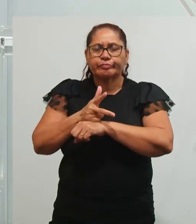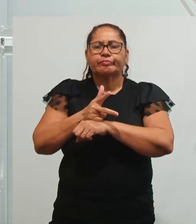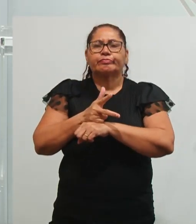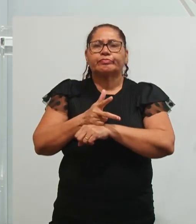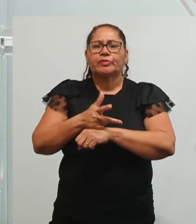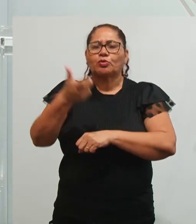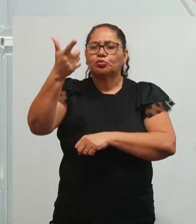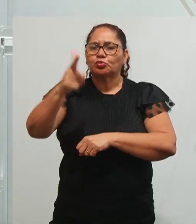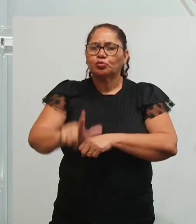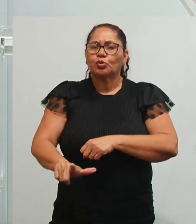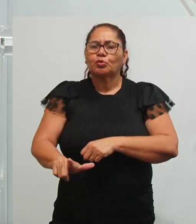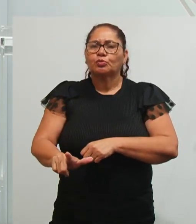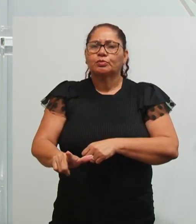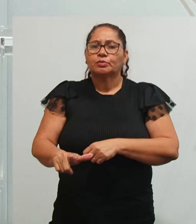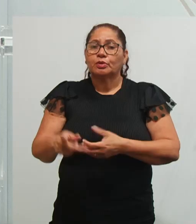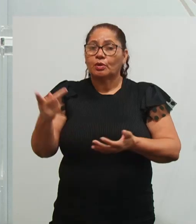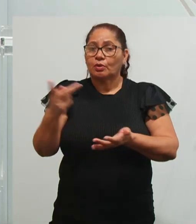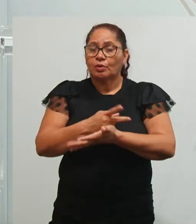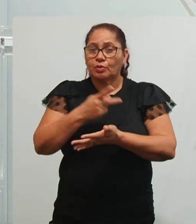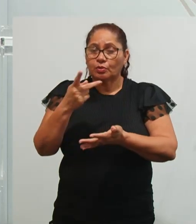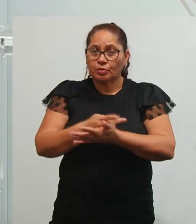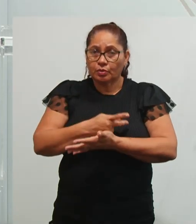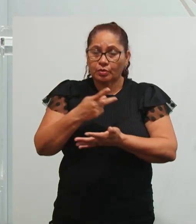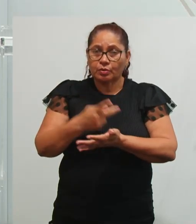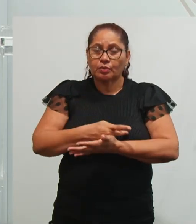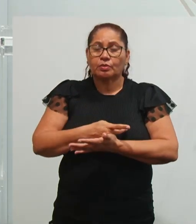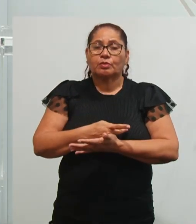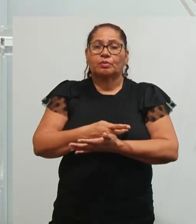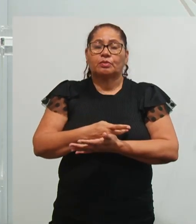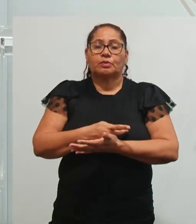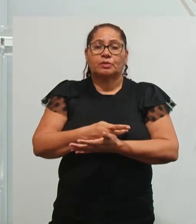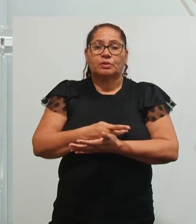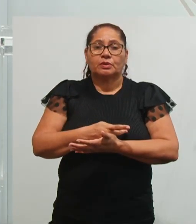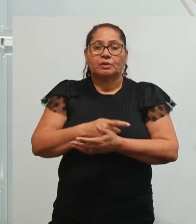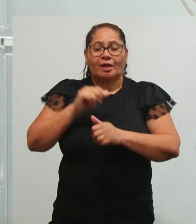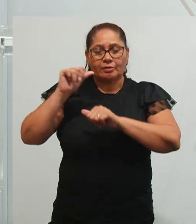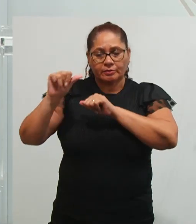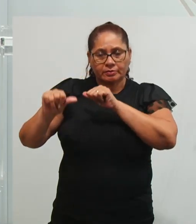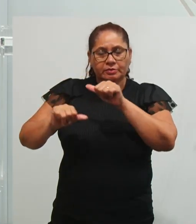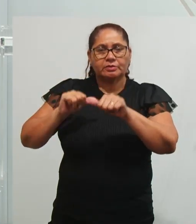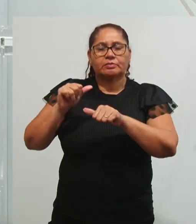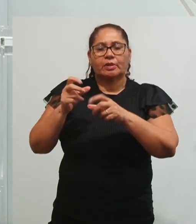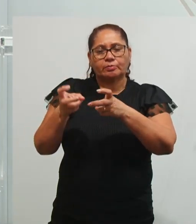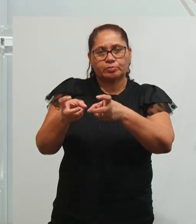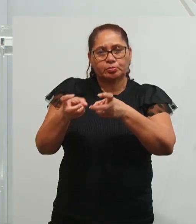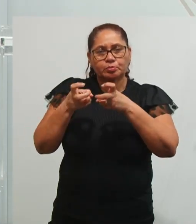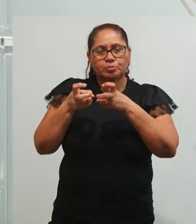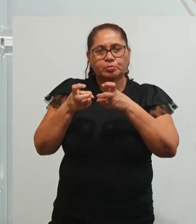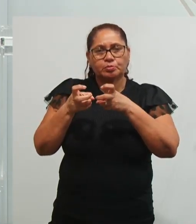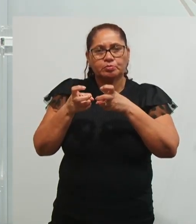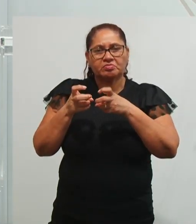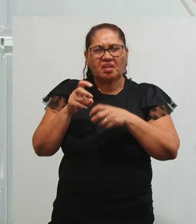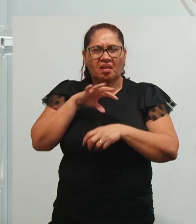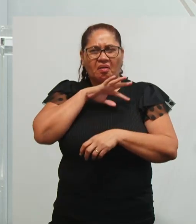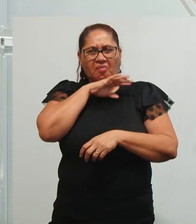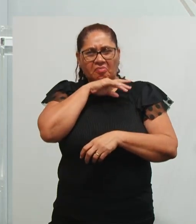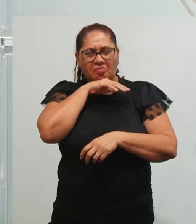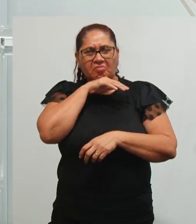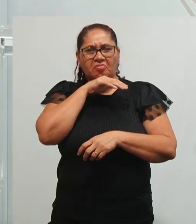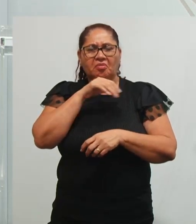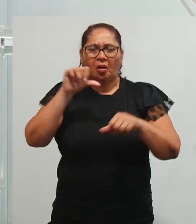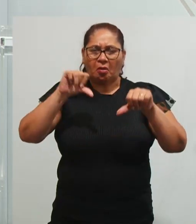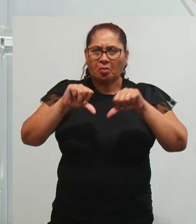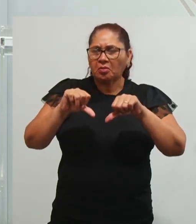Então, o erro ele tem que se mudar essa percepção de que o erro é algo ruim. O erro